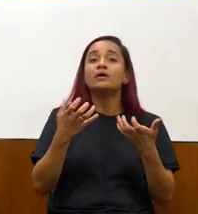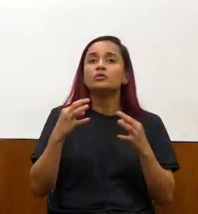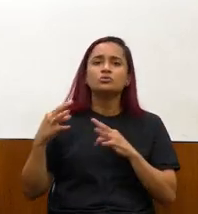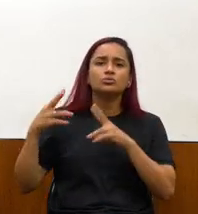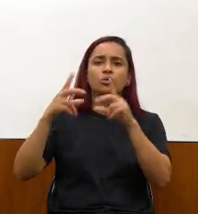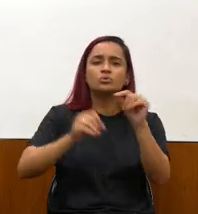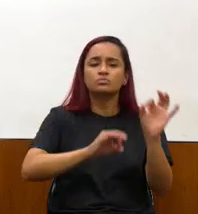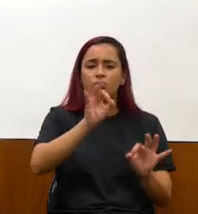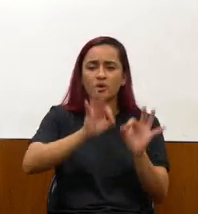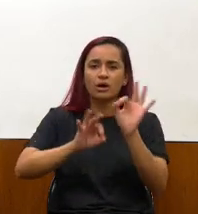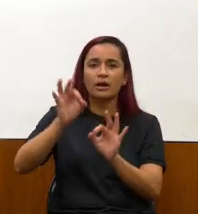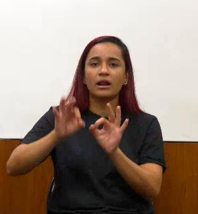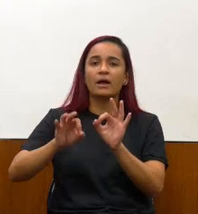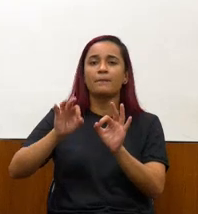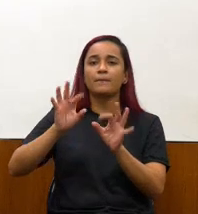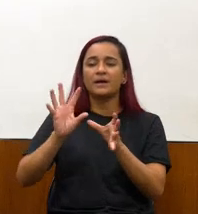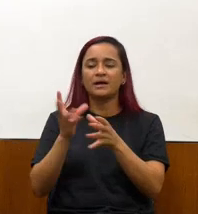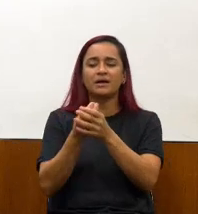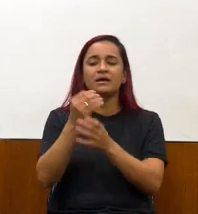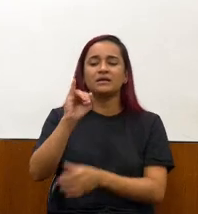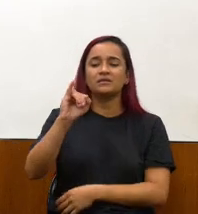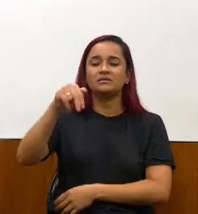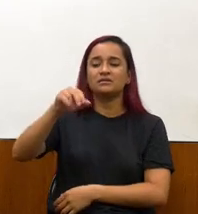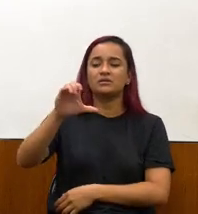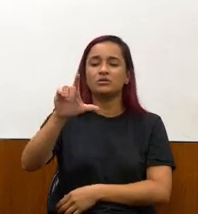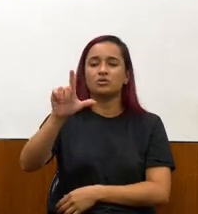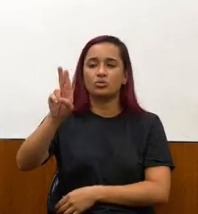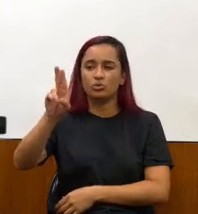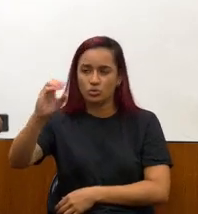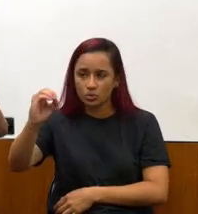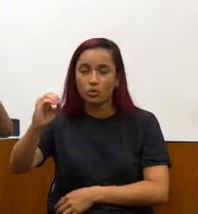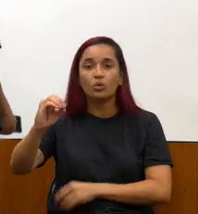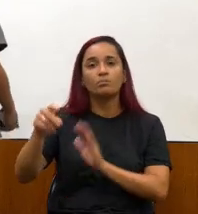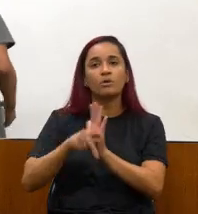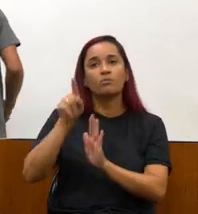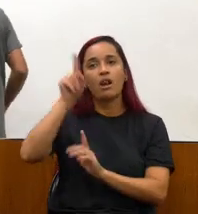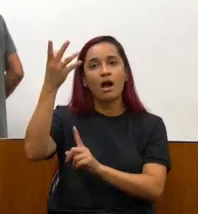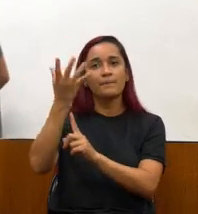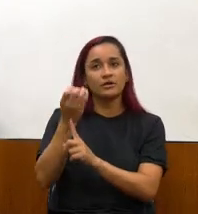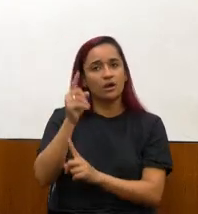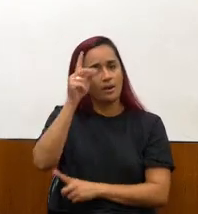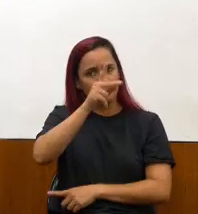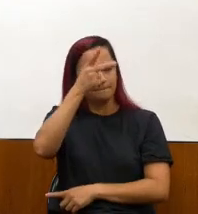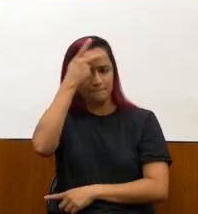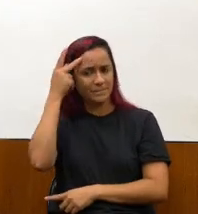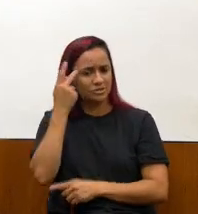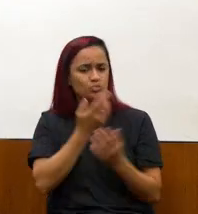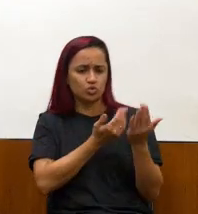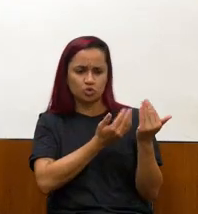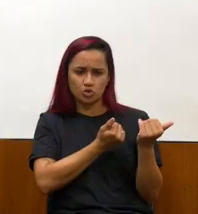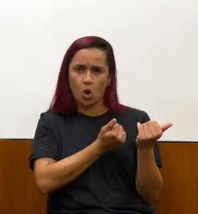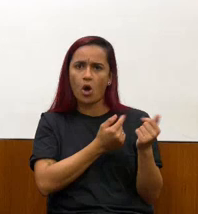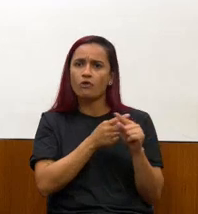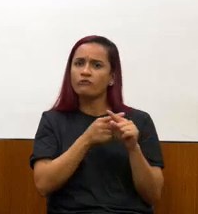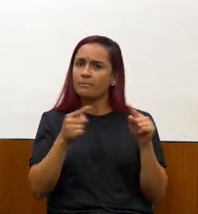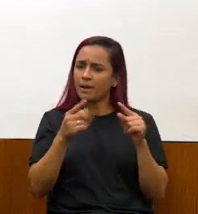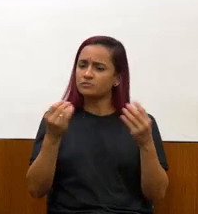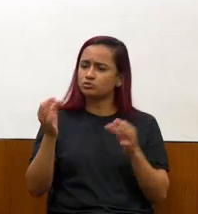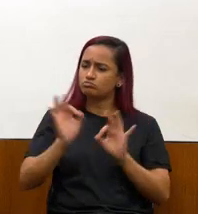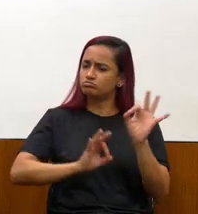Dal. Uma pessoa jovem, mas muito preparada, deu uma aula muito importante aqui para nós. Ele